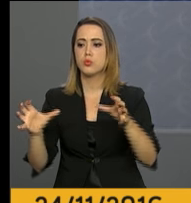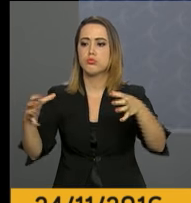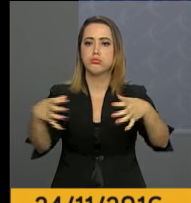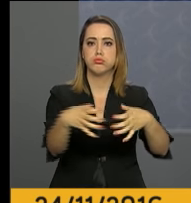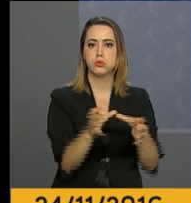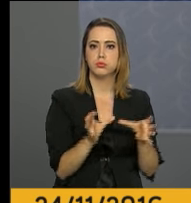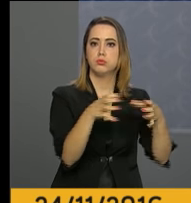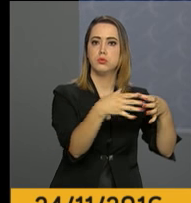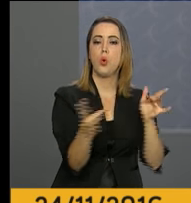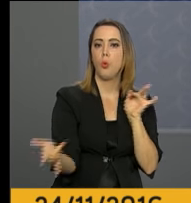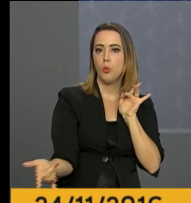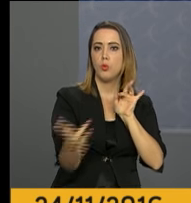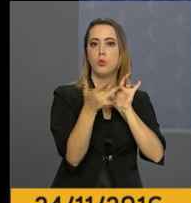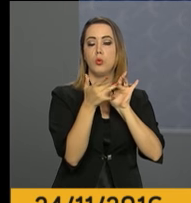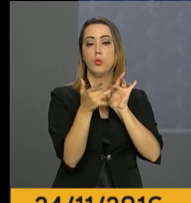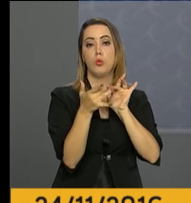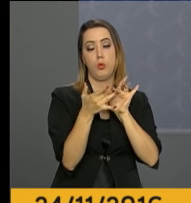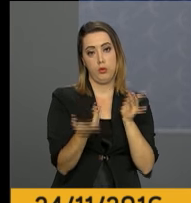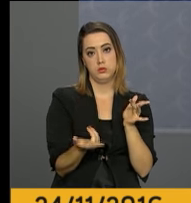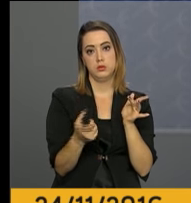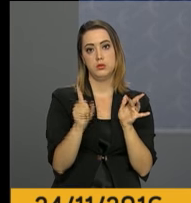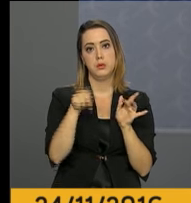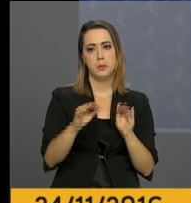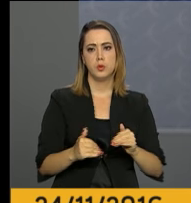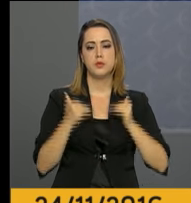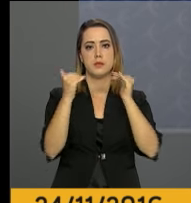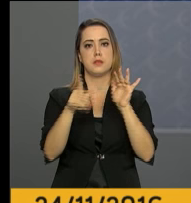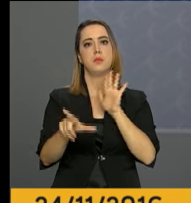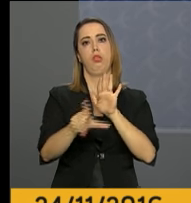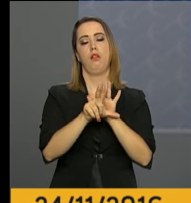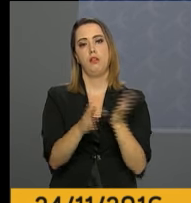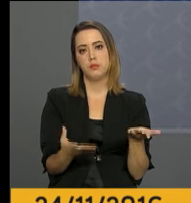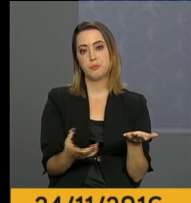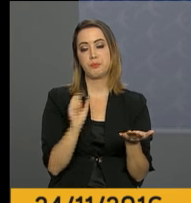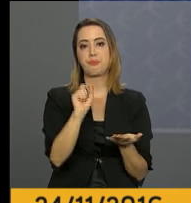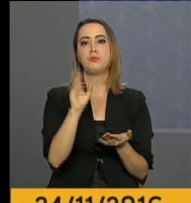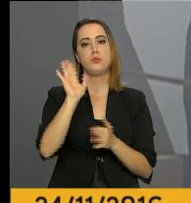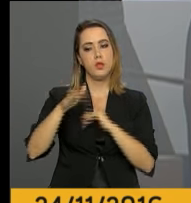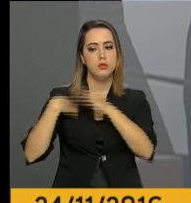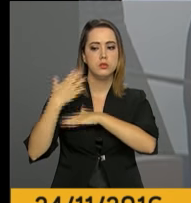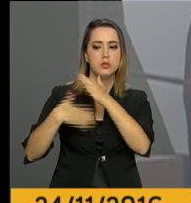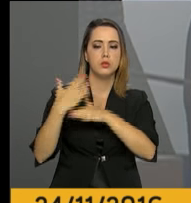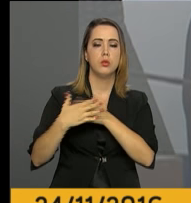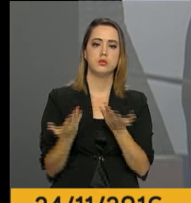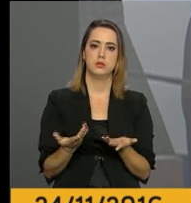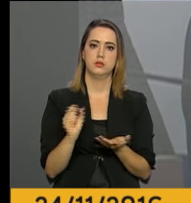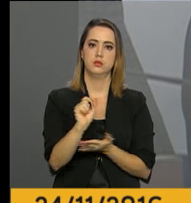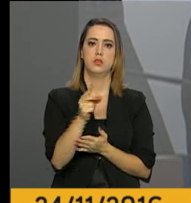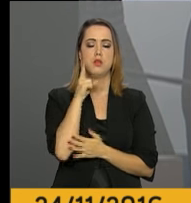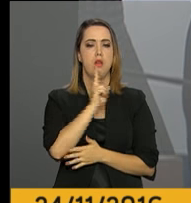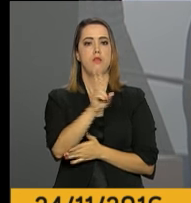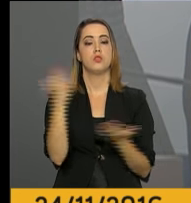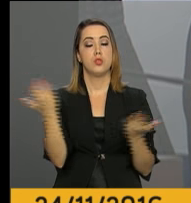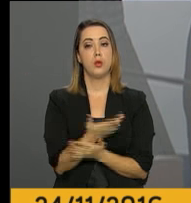a hipótese desta Convenção Coletiva aí interessante como isto senhores ministros já vem acontecendo ao longo do tempo vejam que o